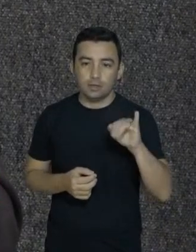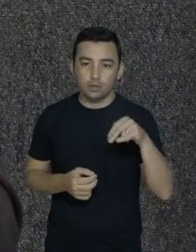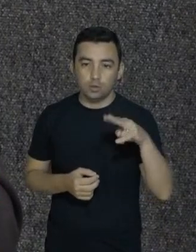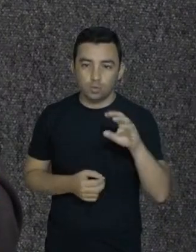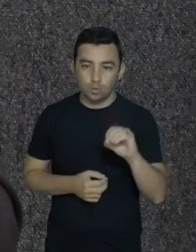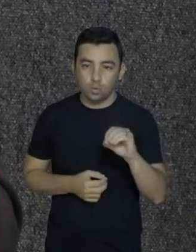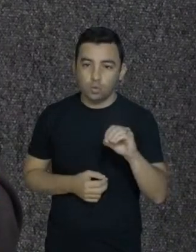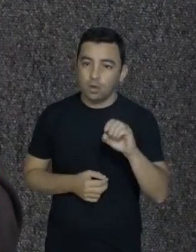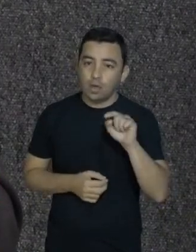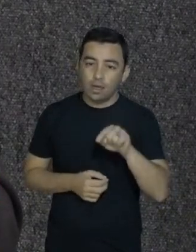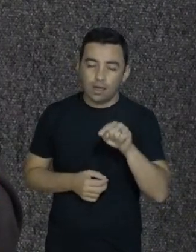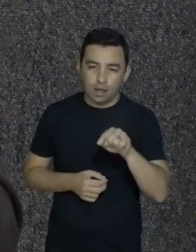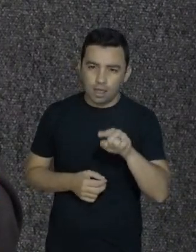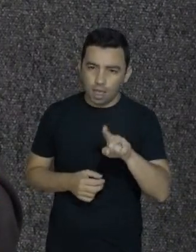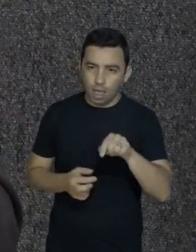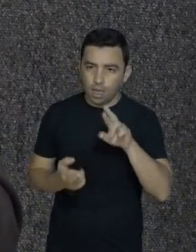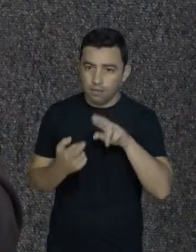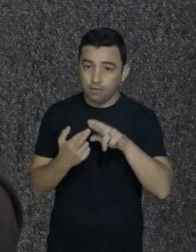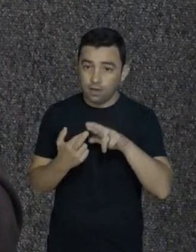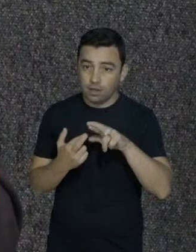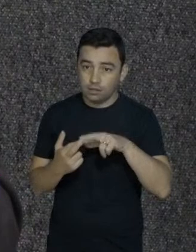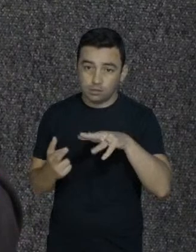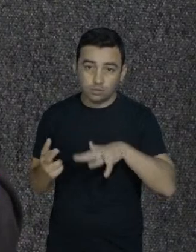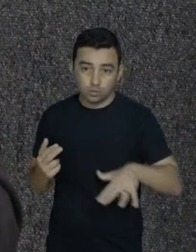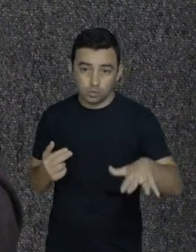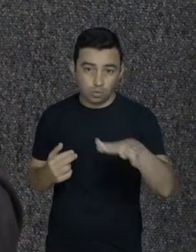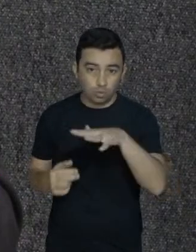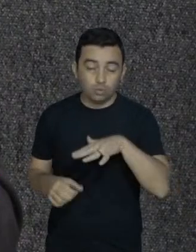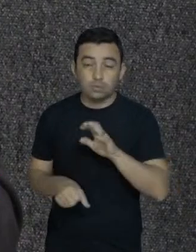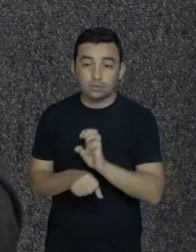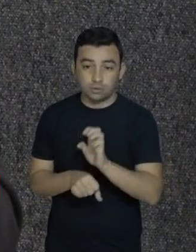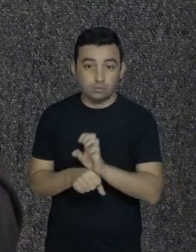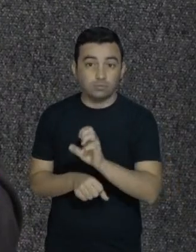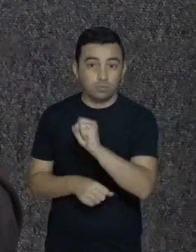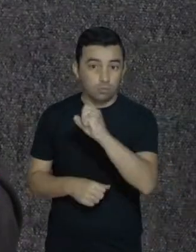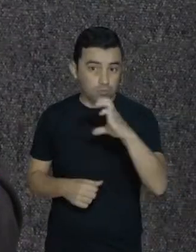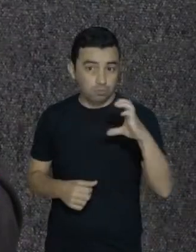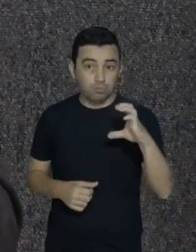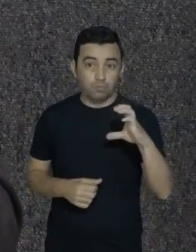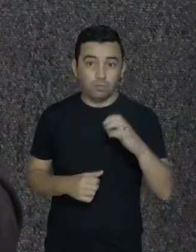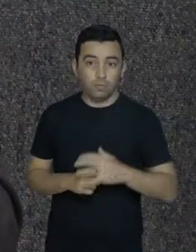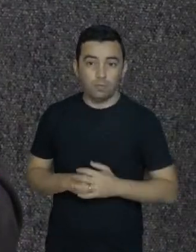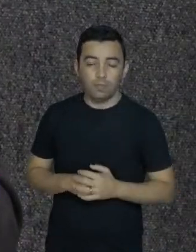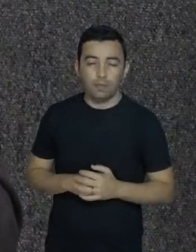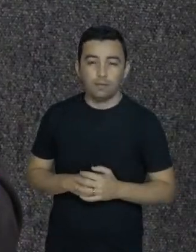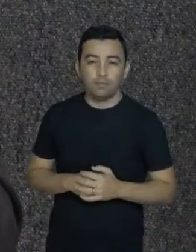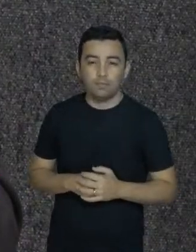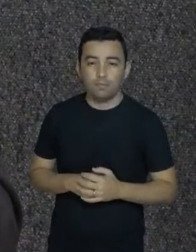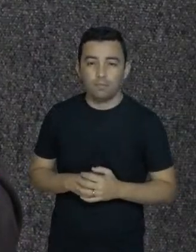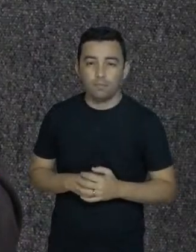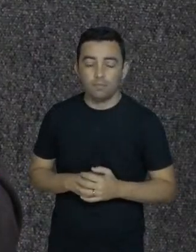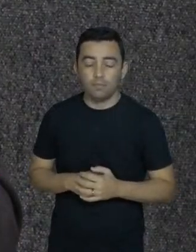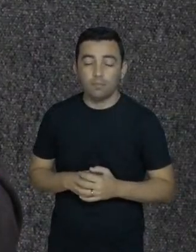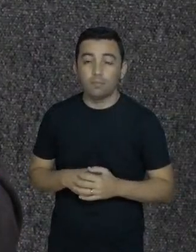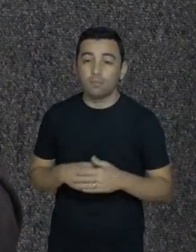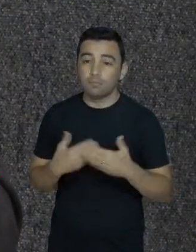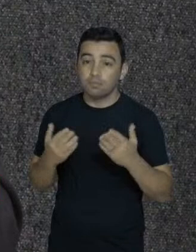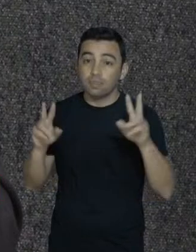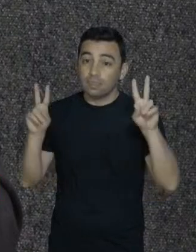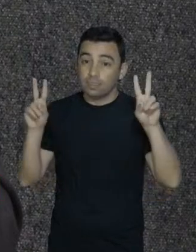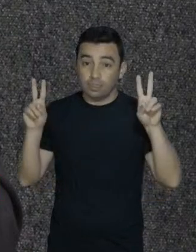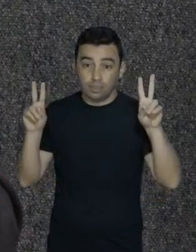uma uma referência em nosso estado e até no Brasil e é uma um tema